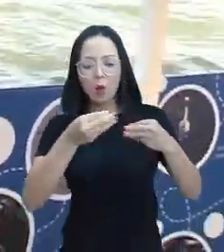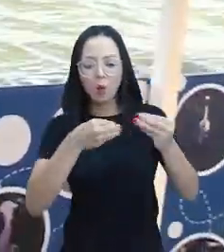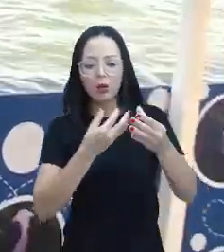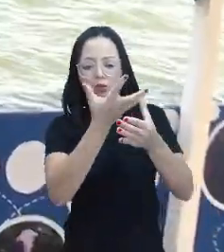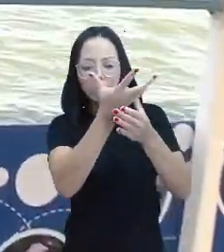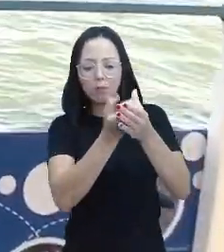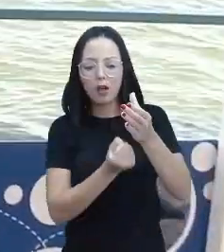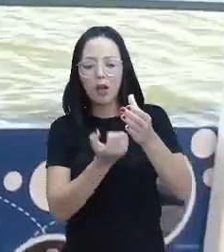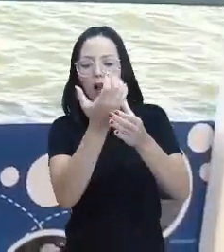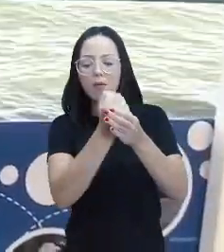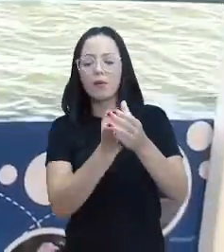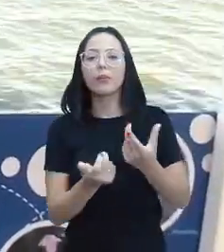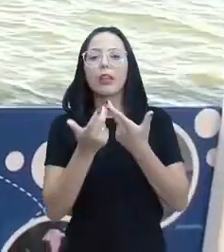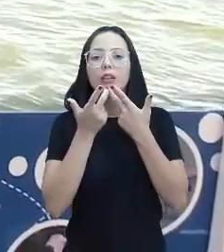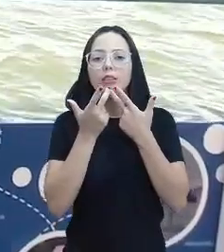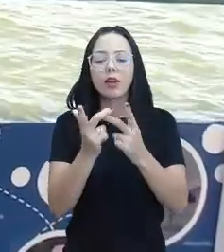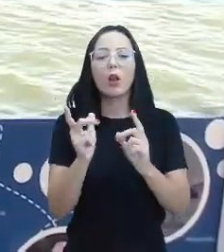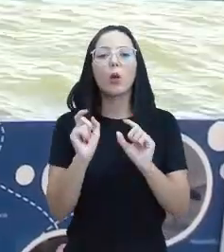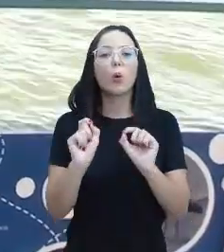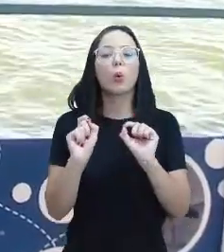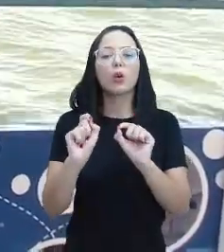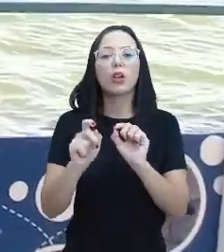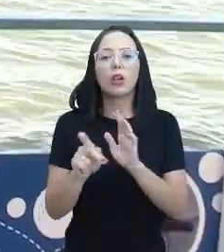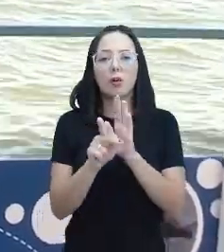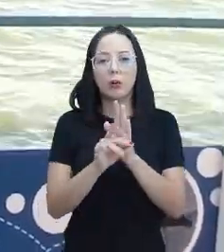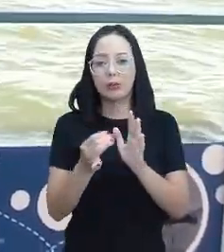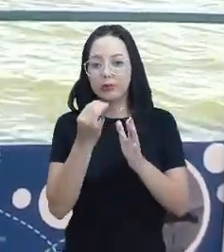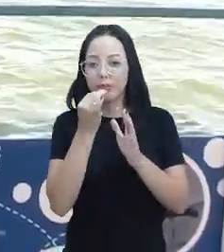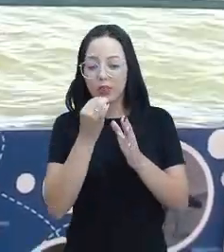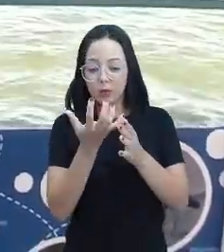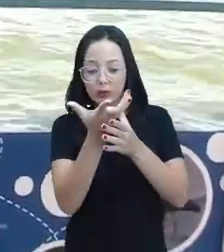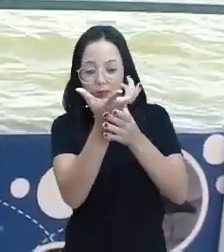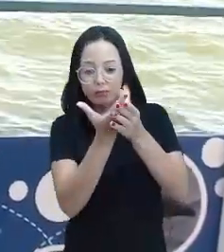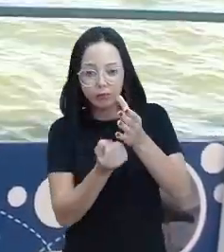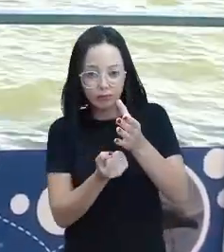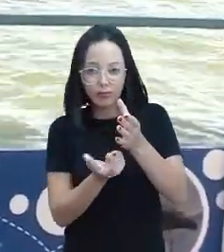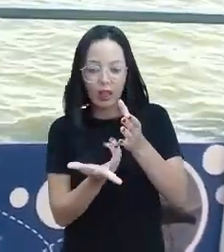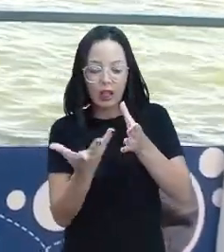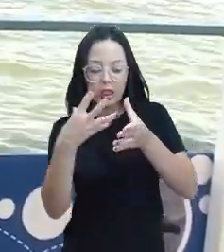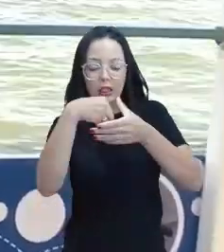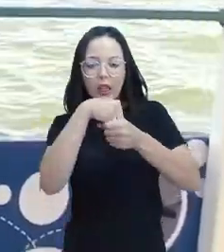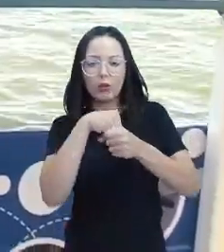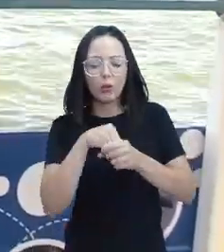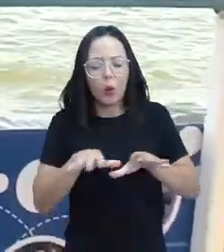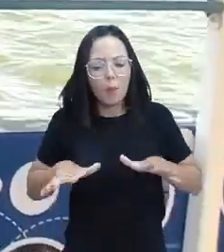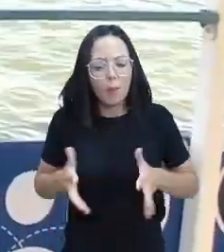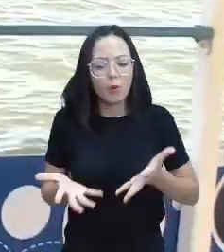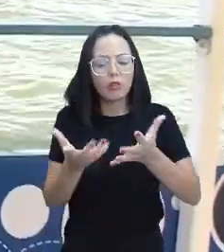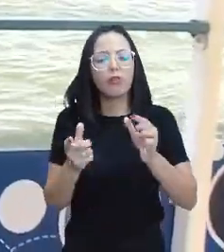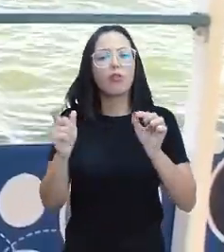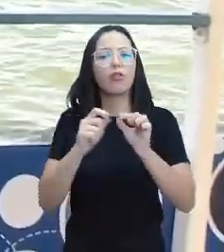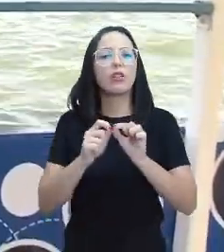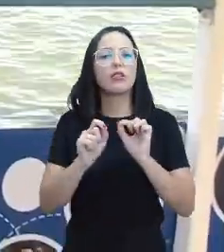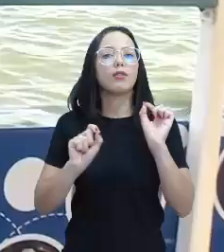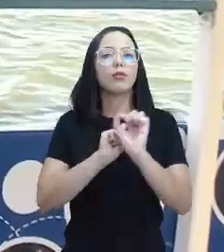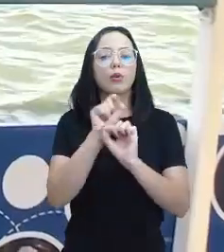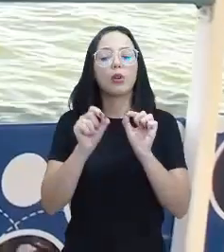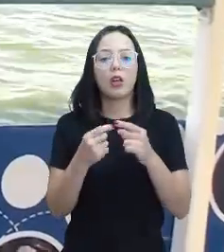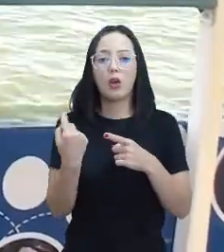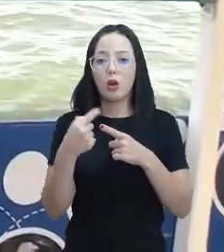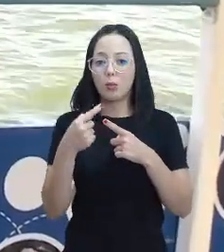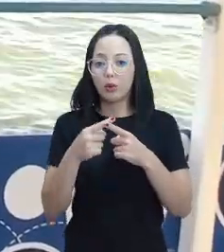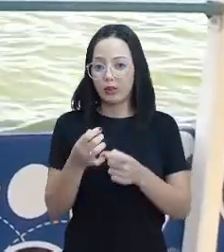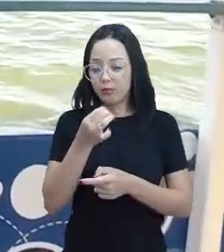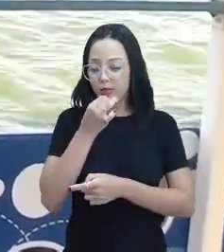ele disse que o que ativou ele a fazer esse filtro foi que